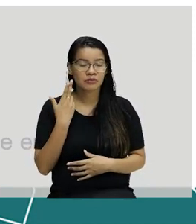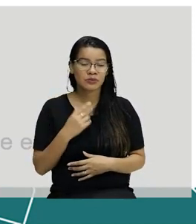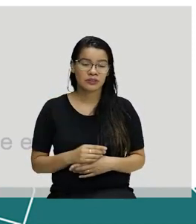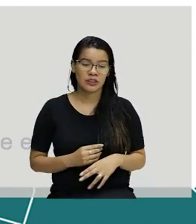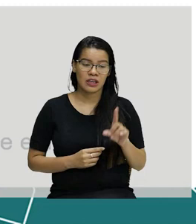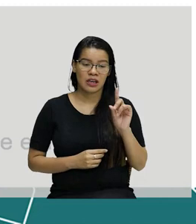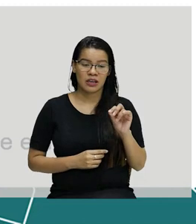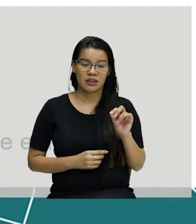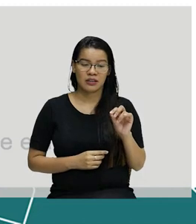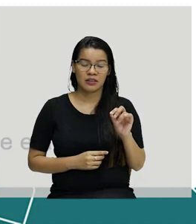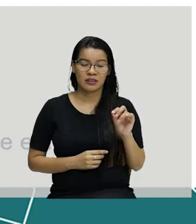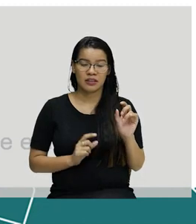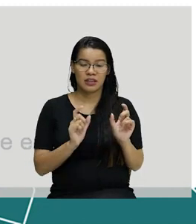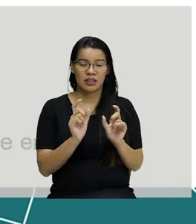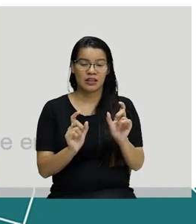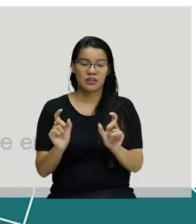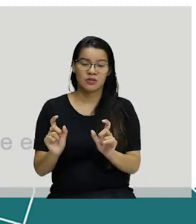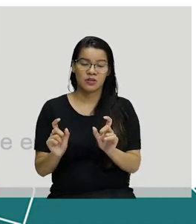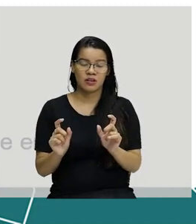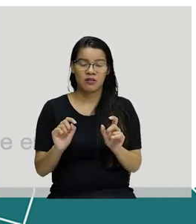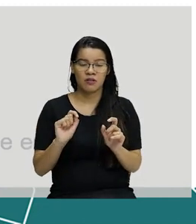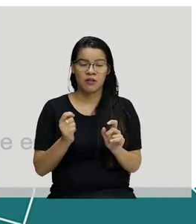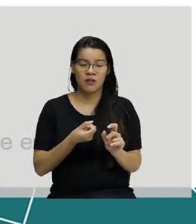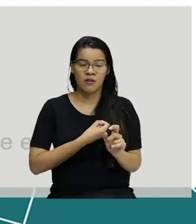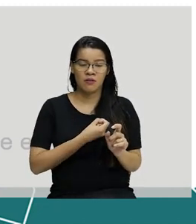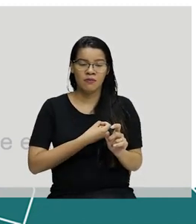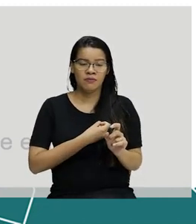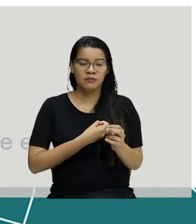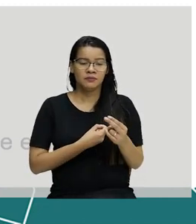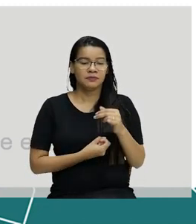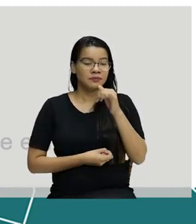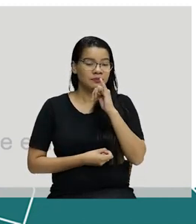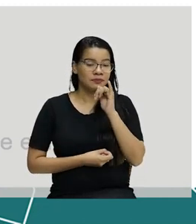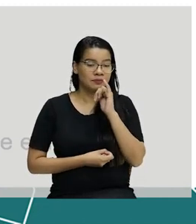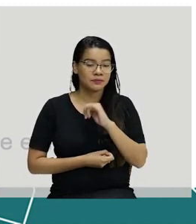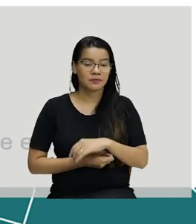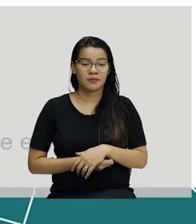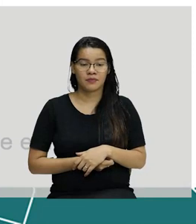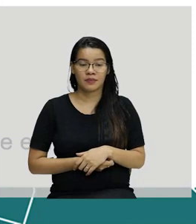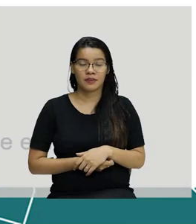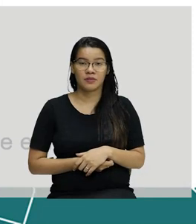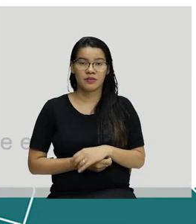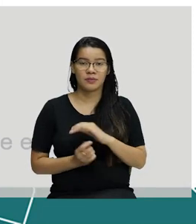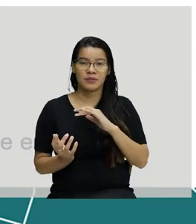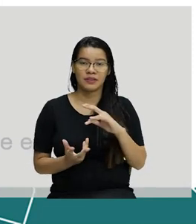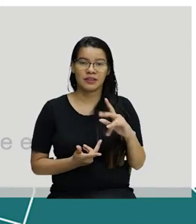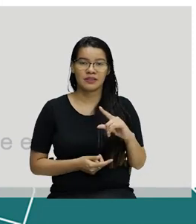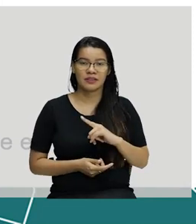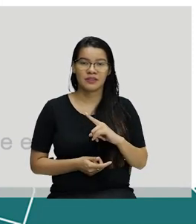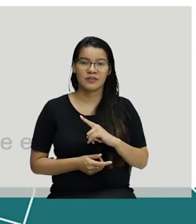separação de itens enumerados ou tópicos por exemplo os planetas que compõem o sistema solar são